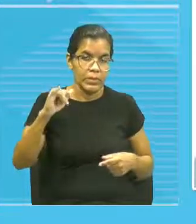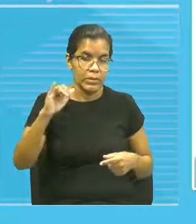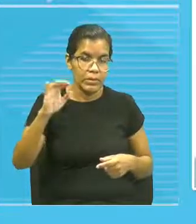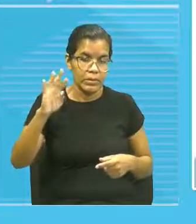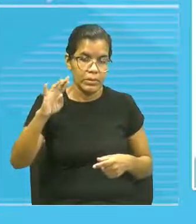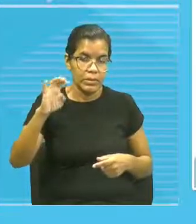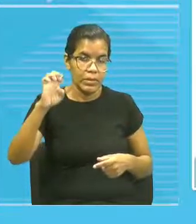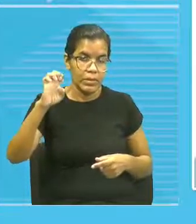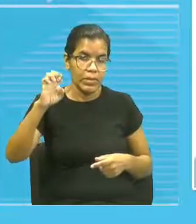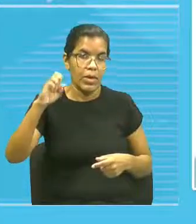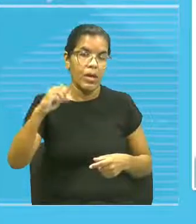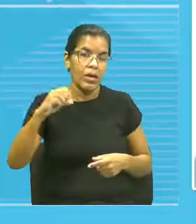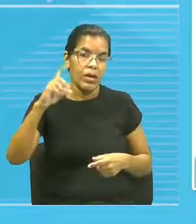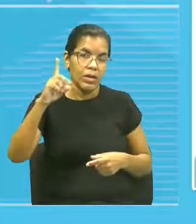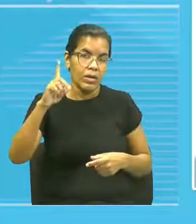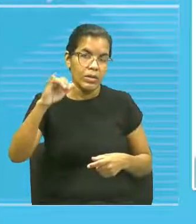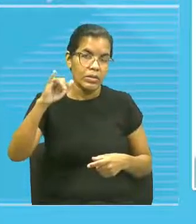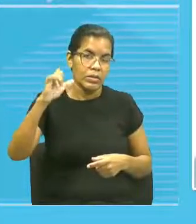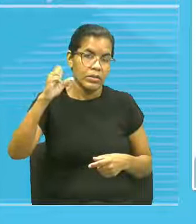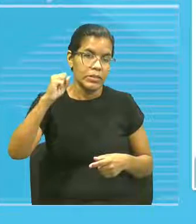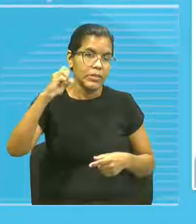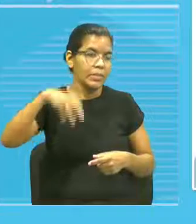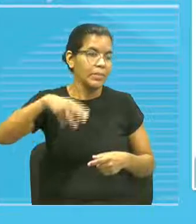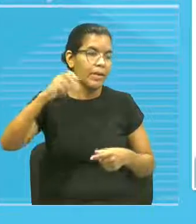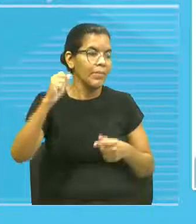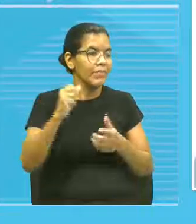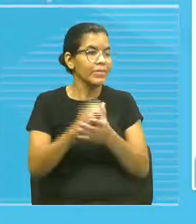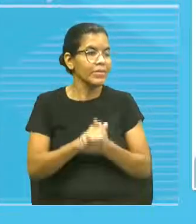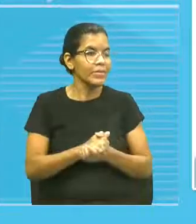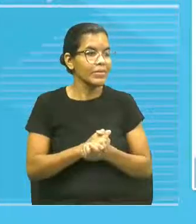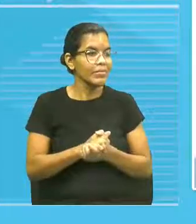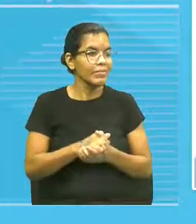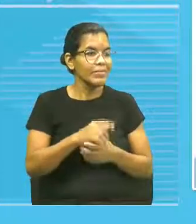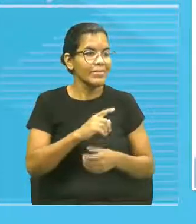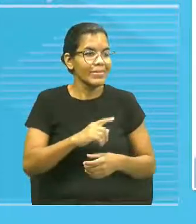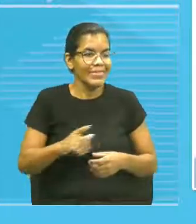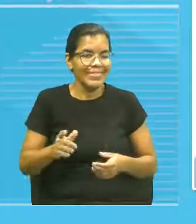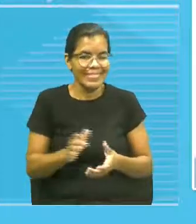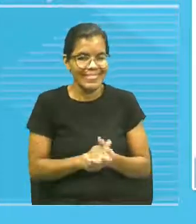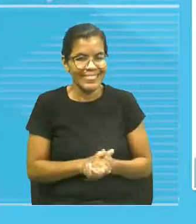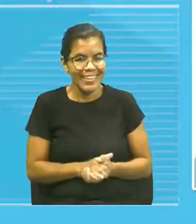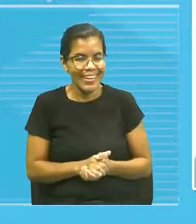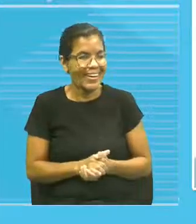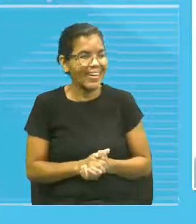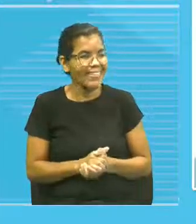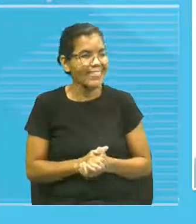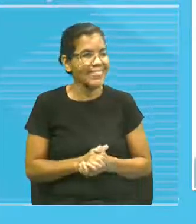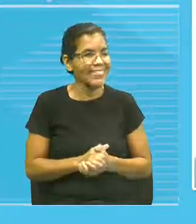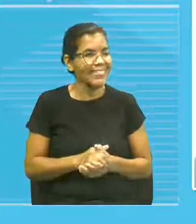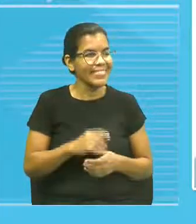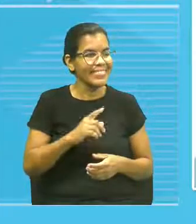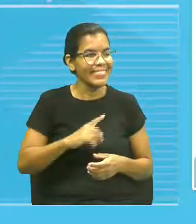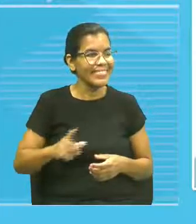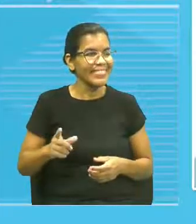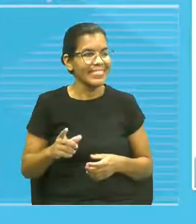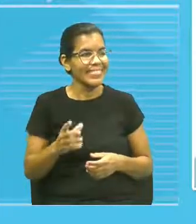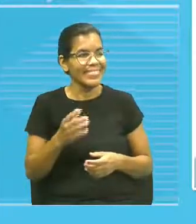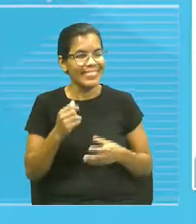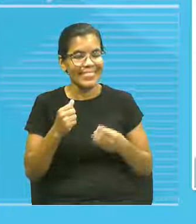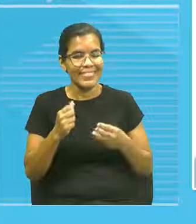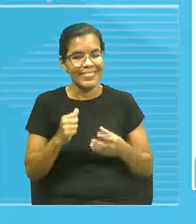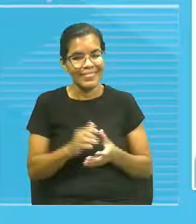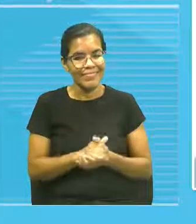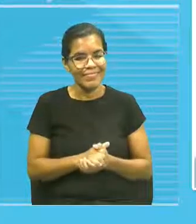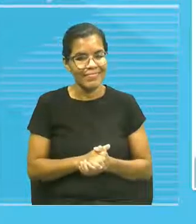engorda, coitada. Eu acho que eu tenho isso, socorro, sabia? Que eu nem como muito, sabia? Eu nem como muito. Só